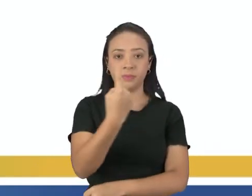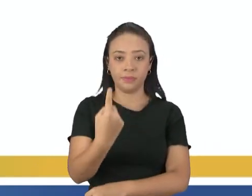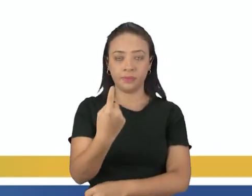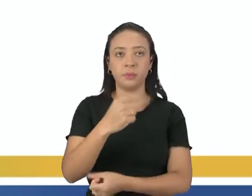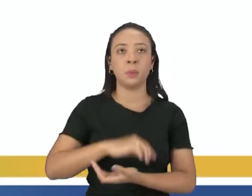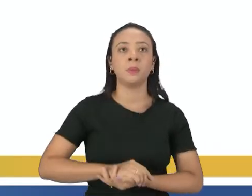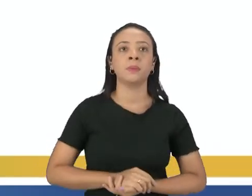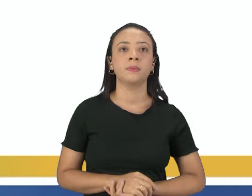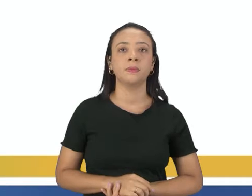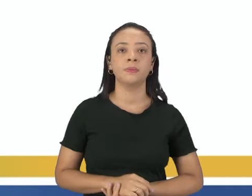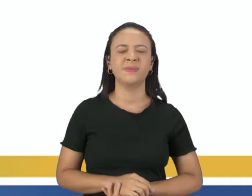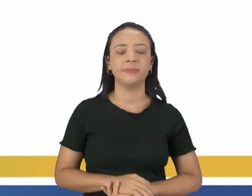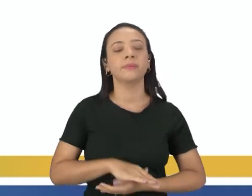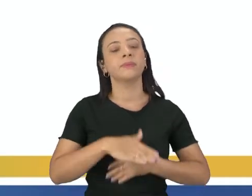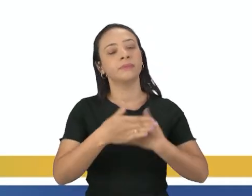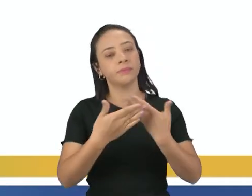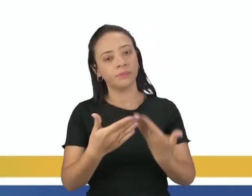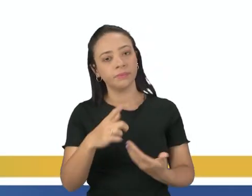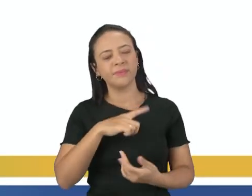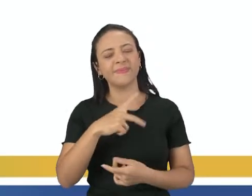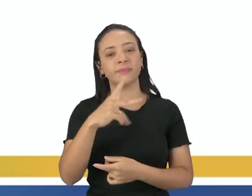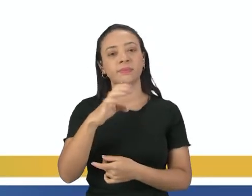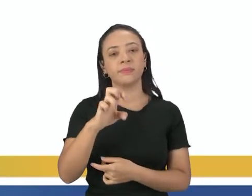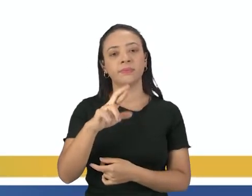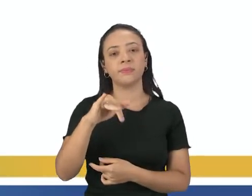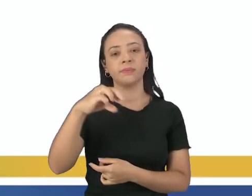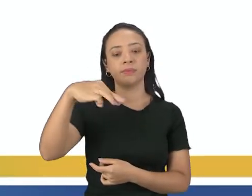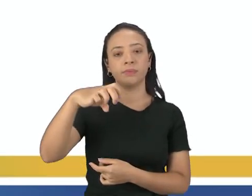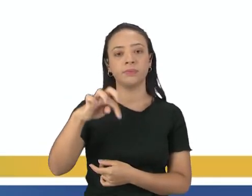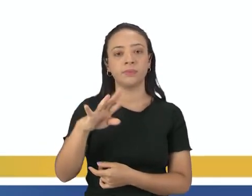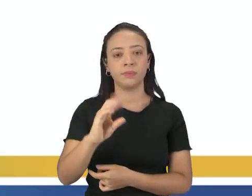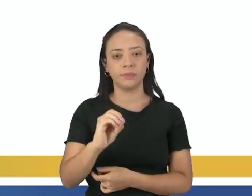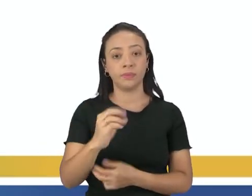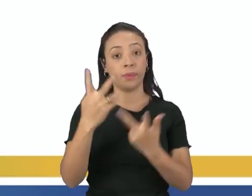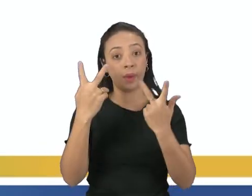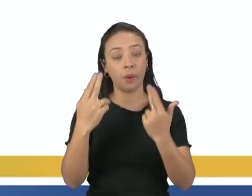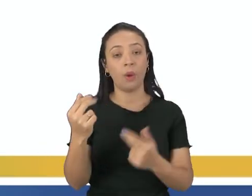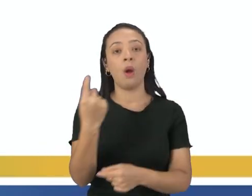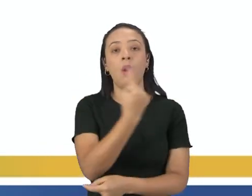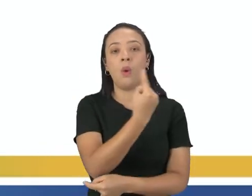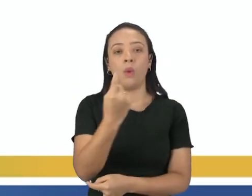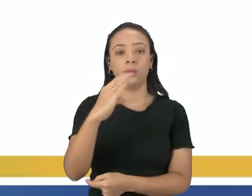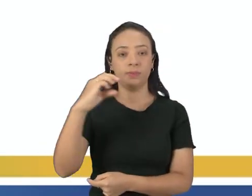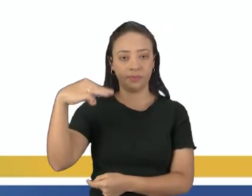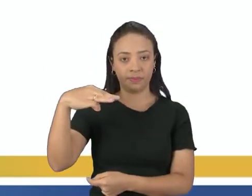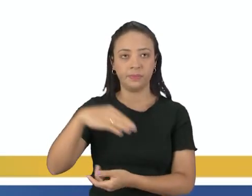a 11. Então, temos um perímetro igual a 11 centímetros.